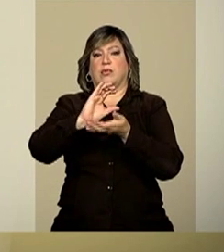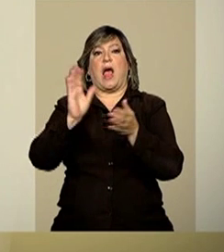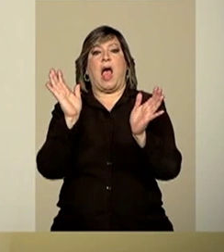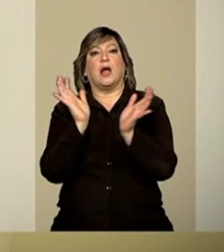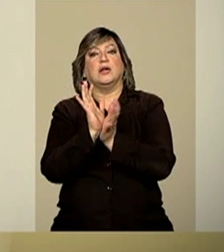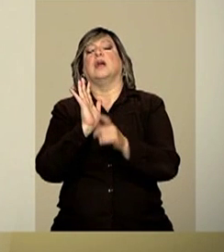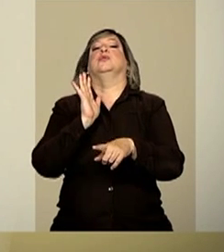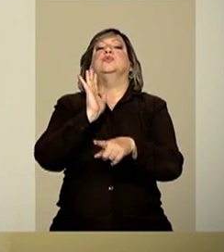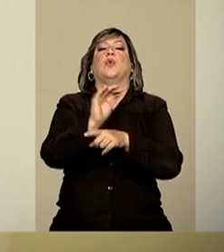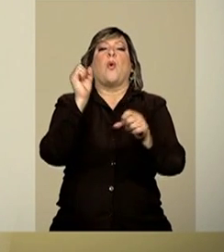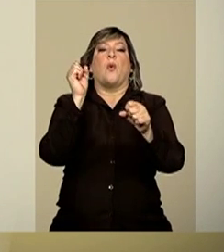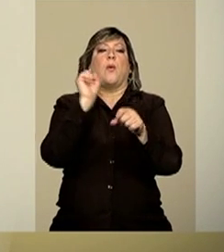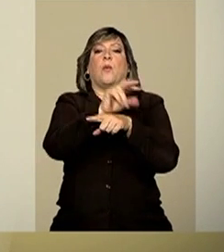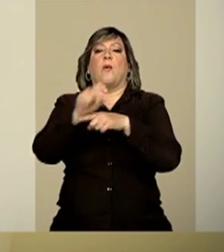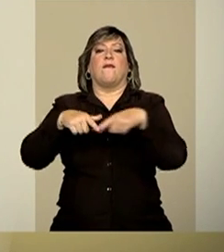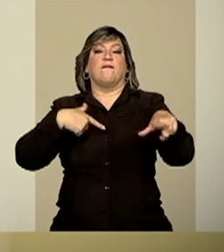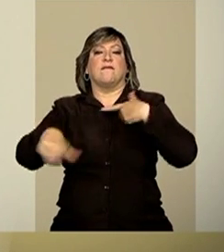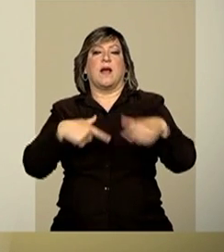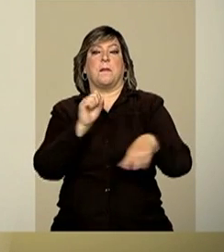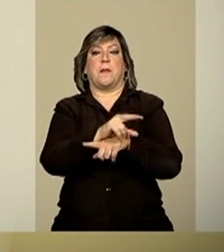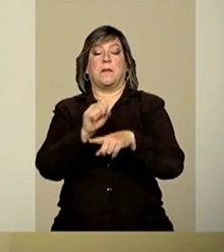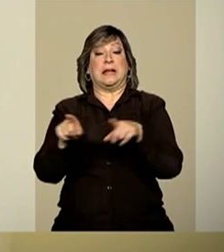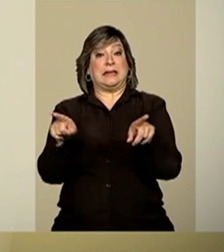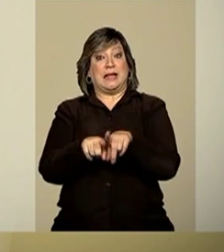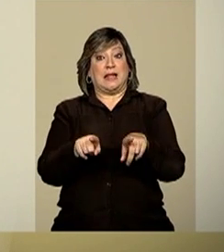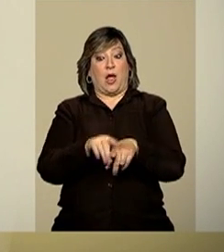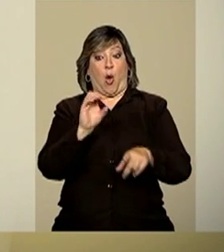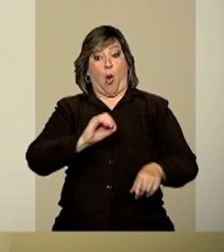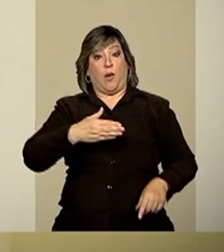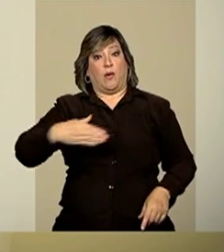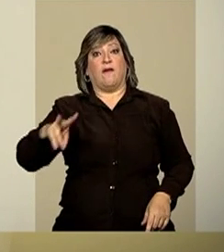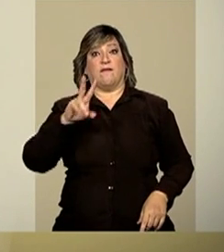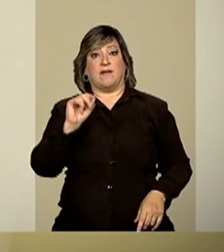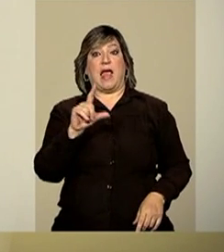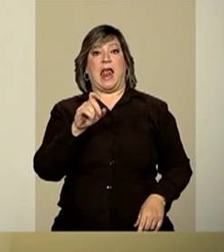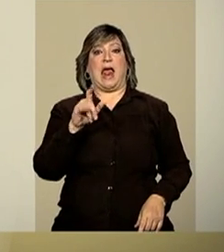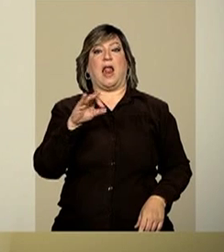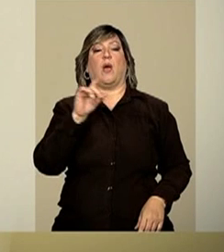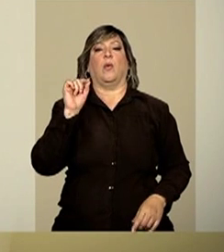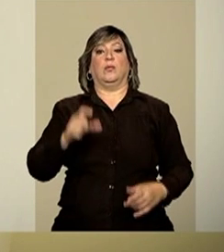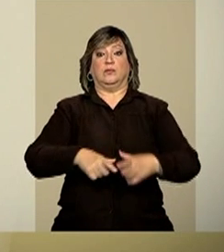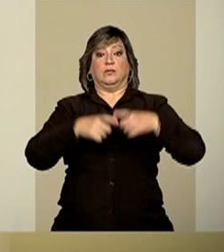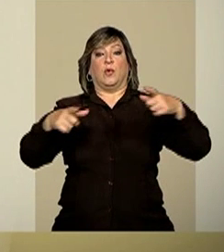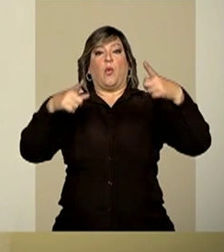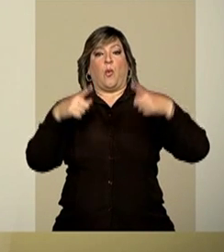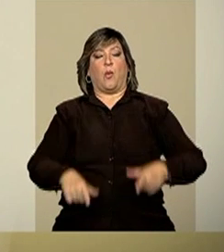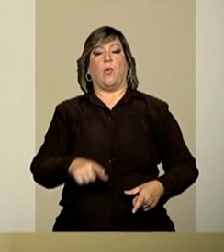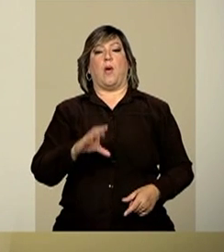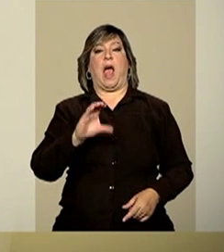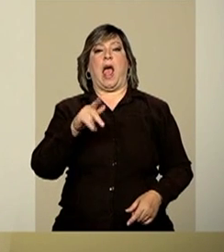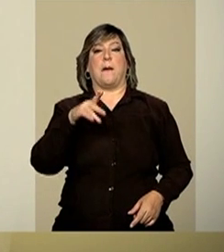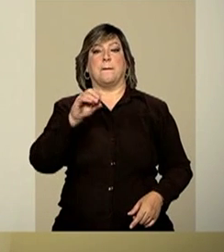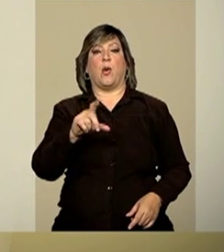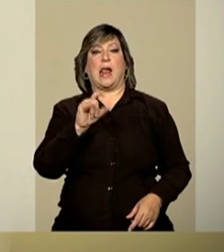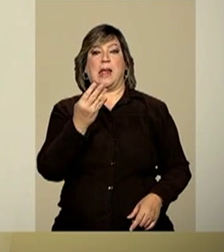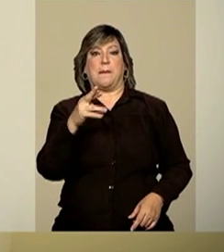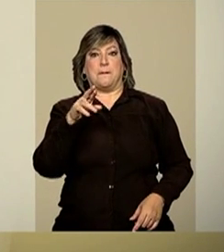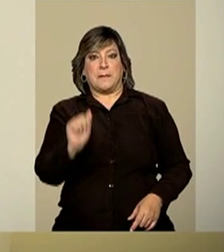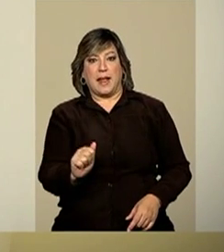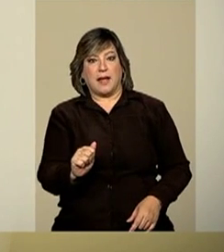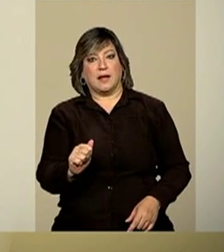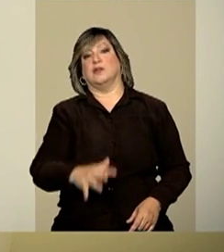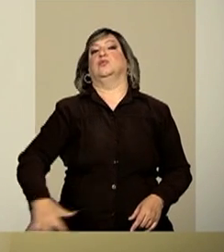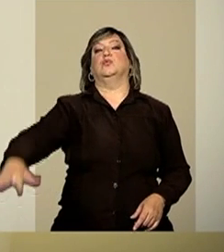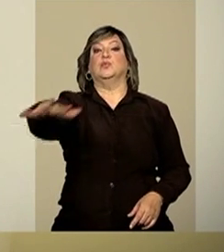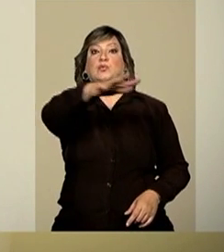também leiloar em outubro um imenso campo de petróleo do pré-sal, o Campo de Libra. Para vocês terem uma